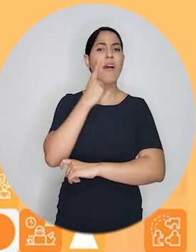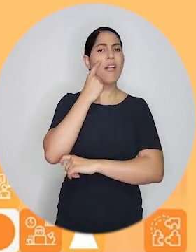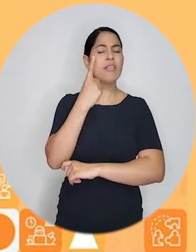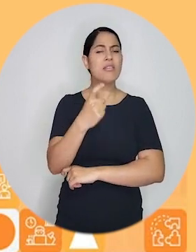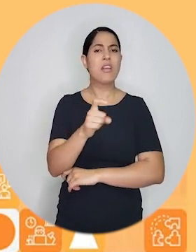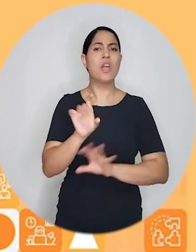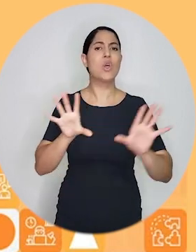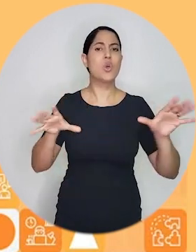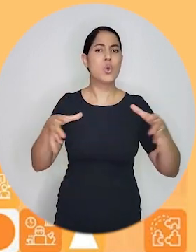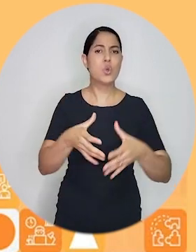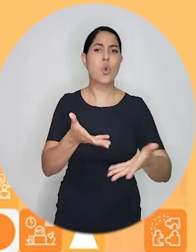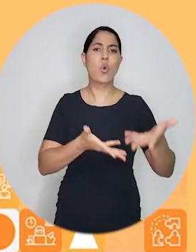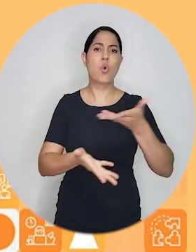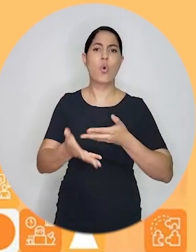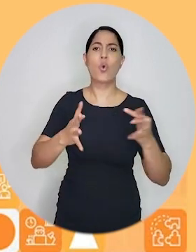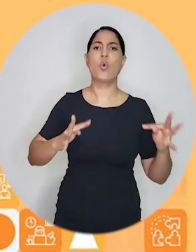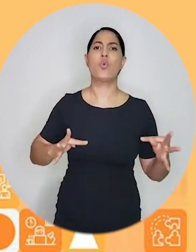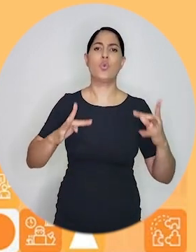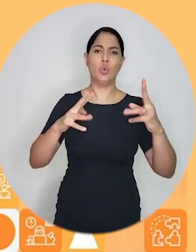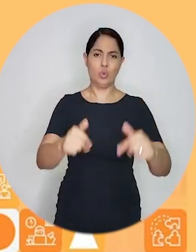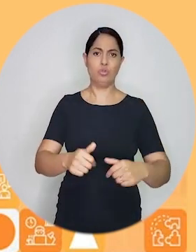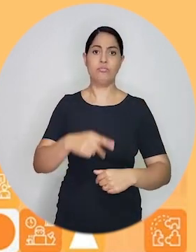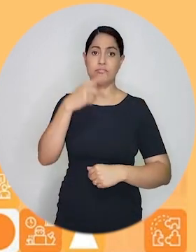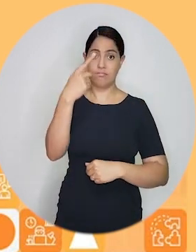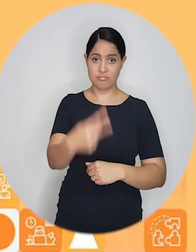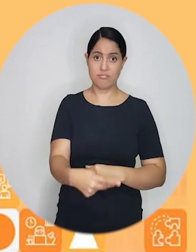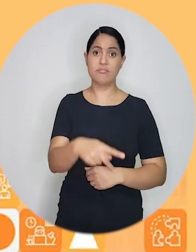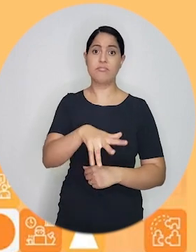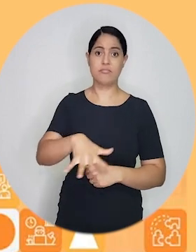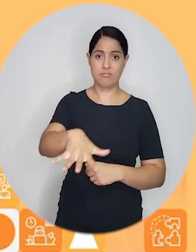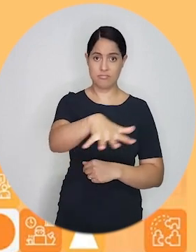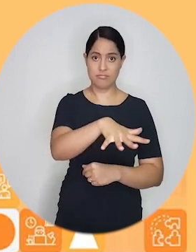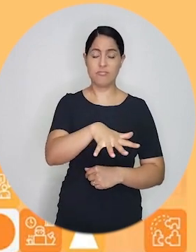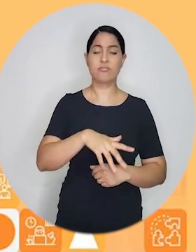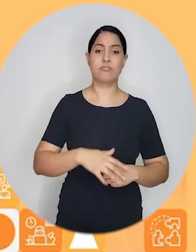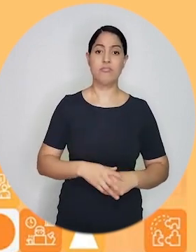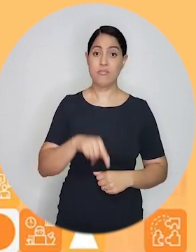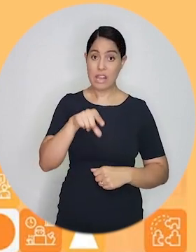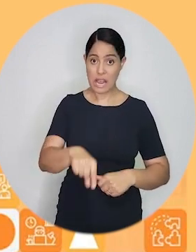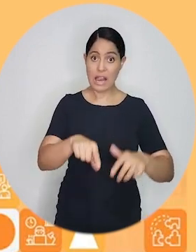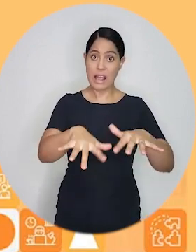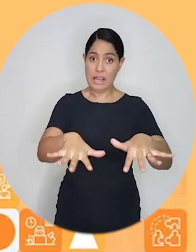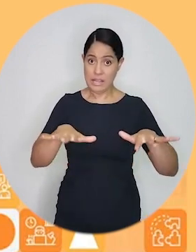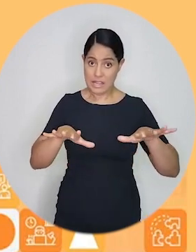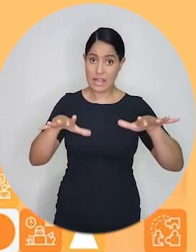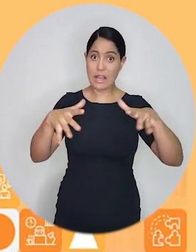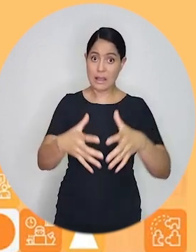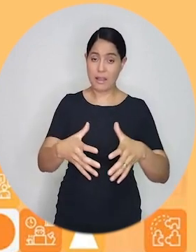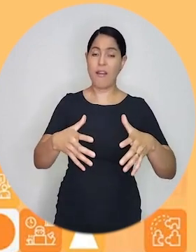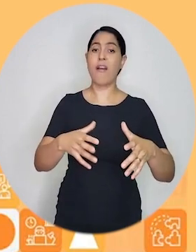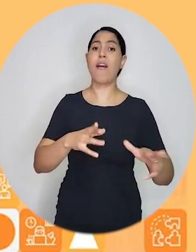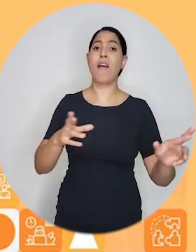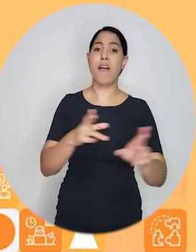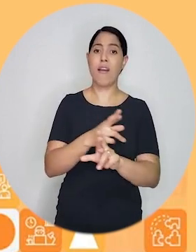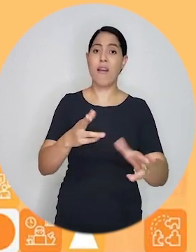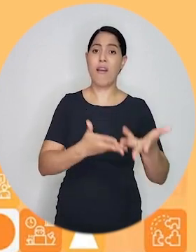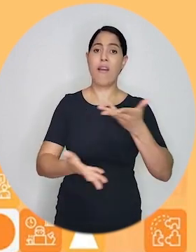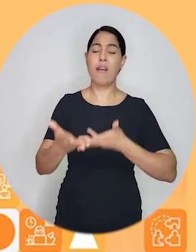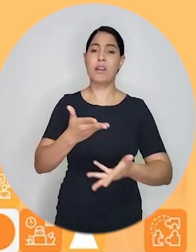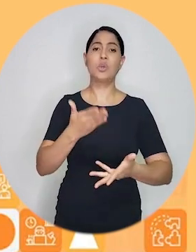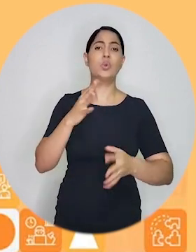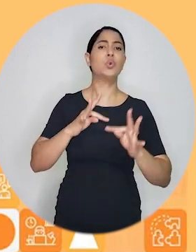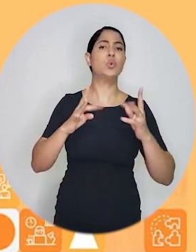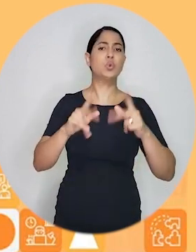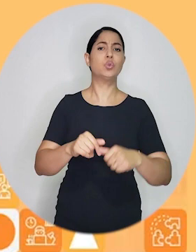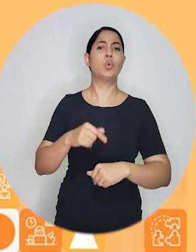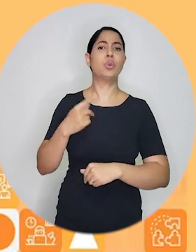os interesses da coletividade que vão ser decididos naquele órgão ali. É ali que vai sair tudo